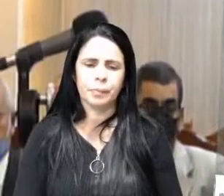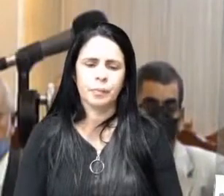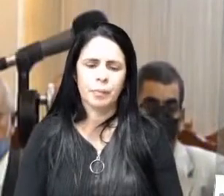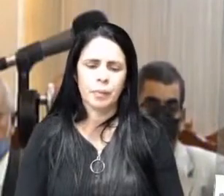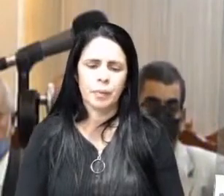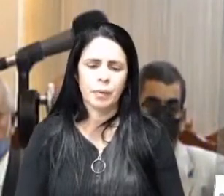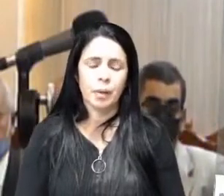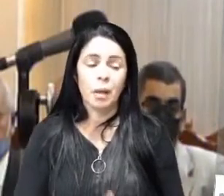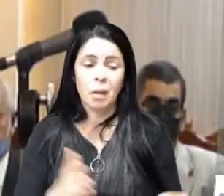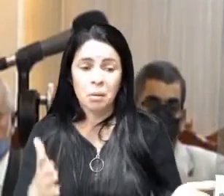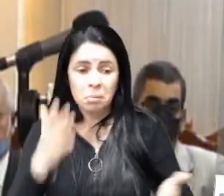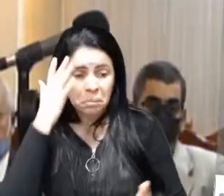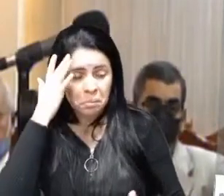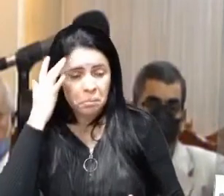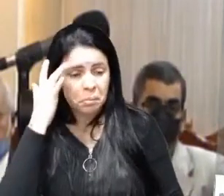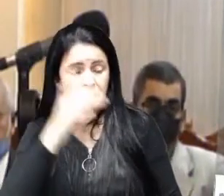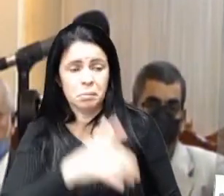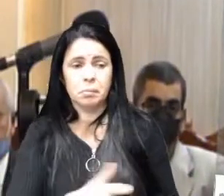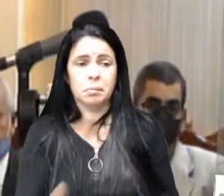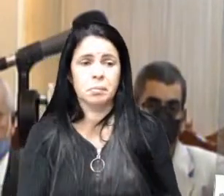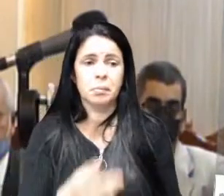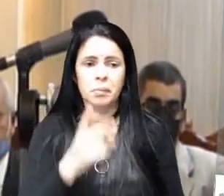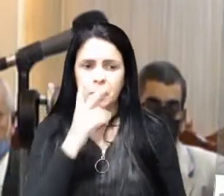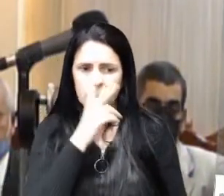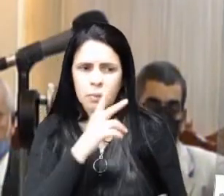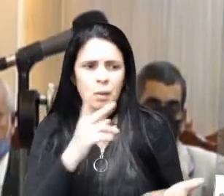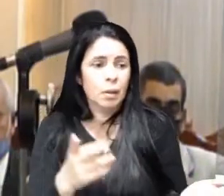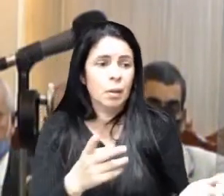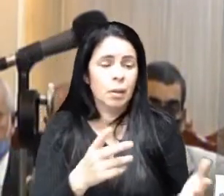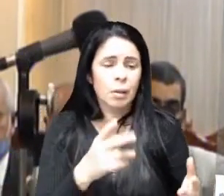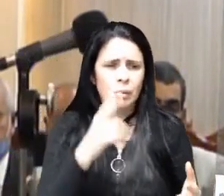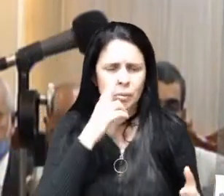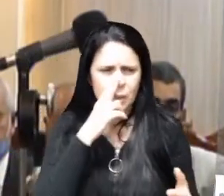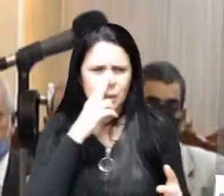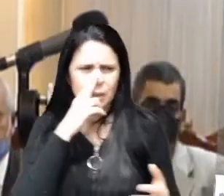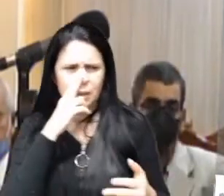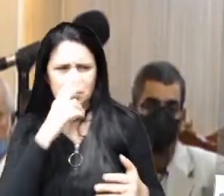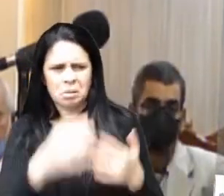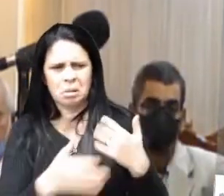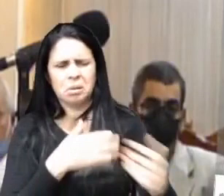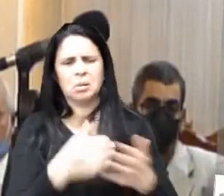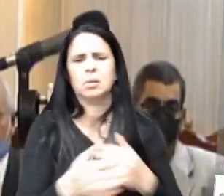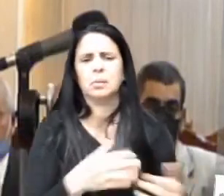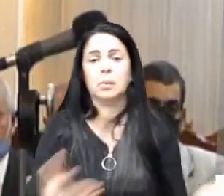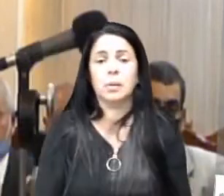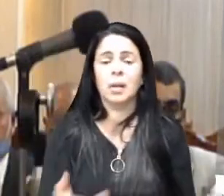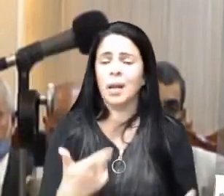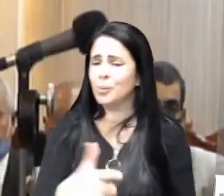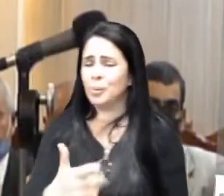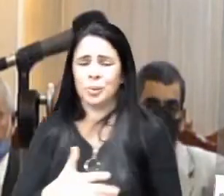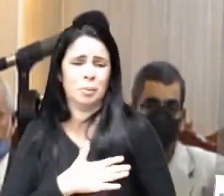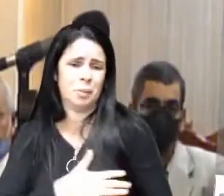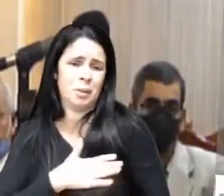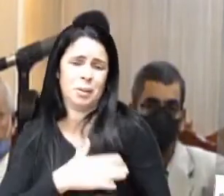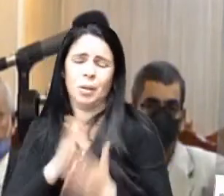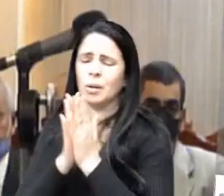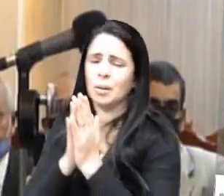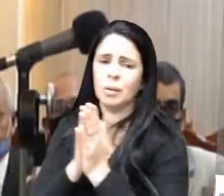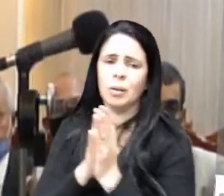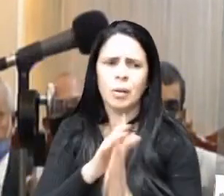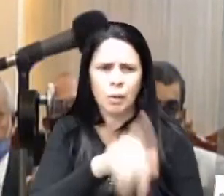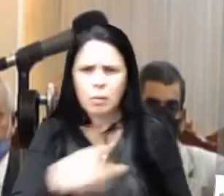com alguma coisa, e por isso ele não tem prazer na oração. Você já viu algum bêbado